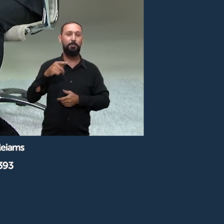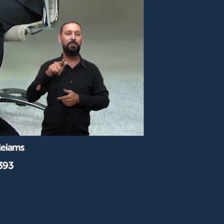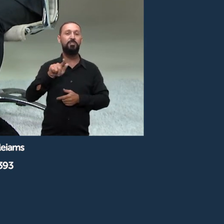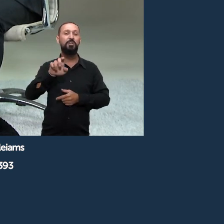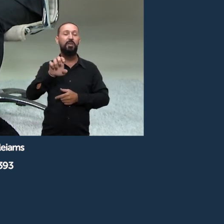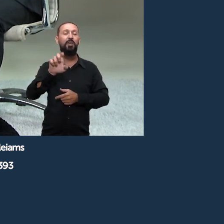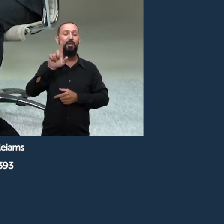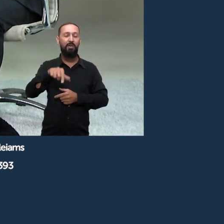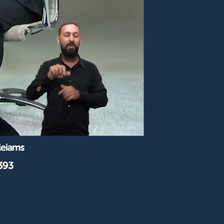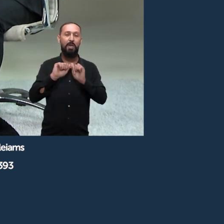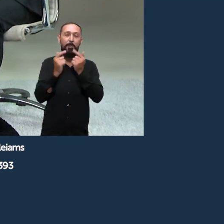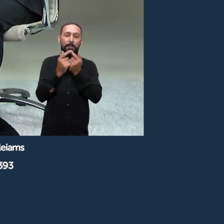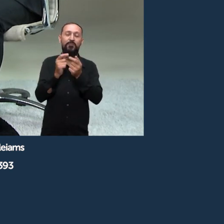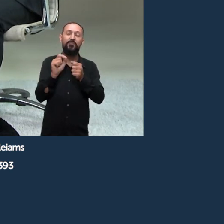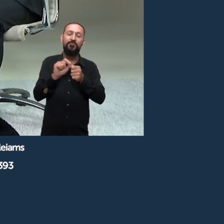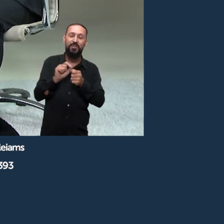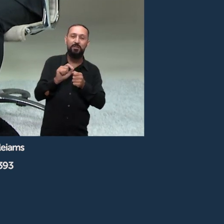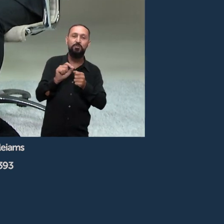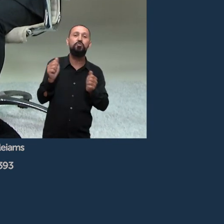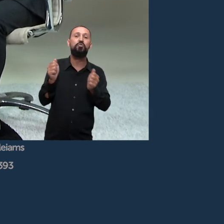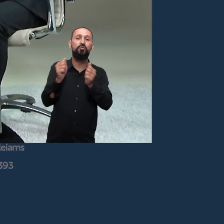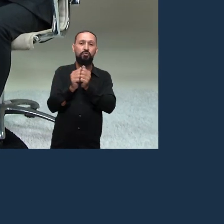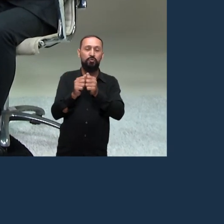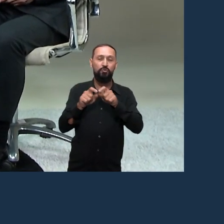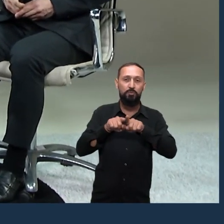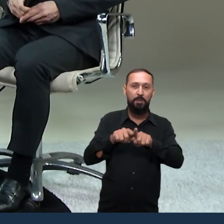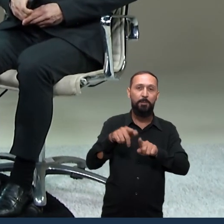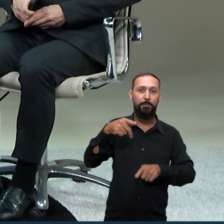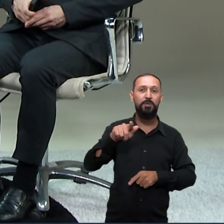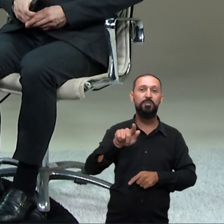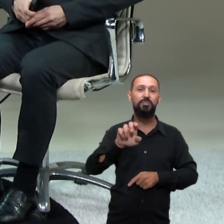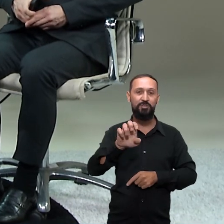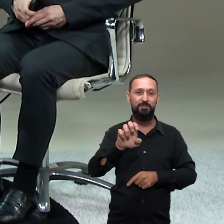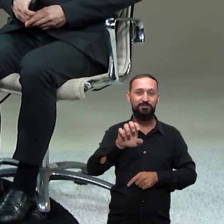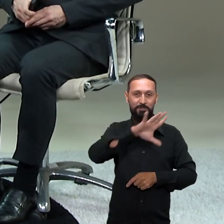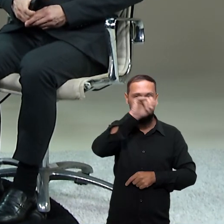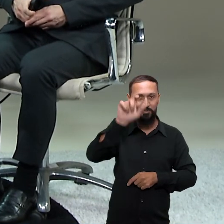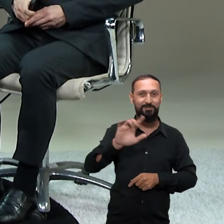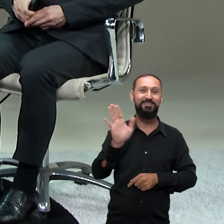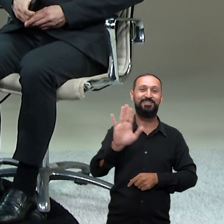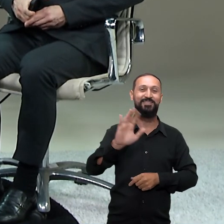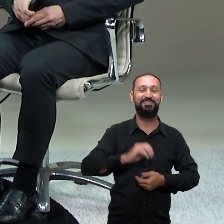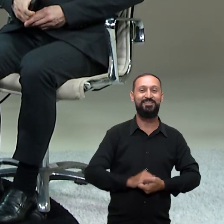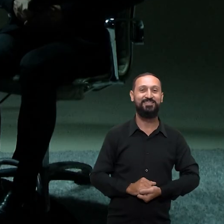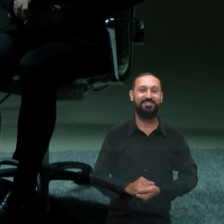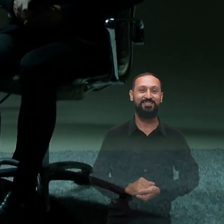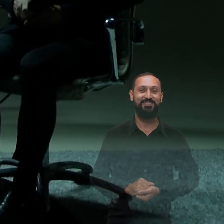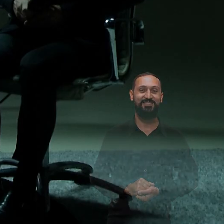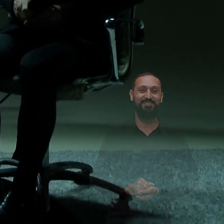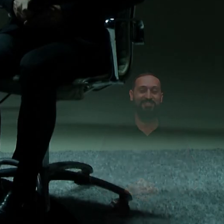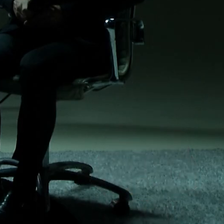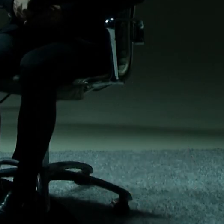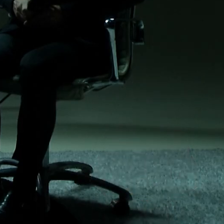uma produção da Assembleia Legislativa e da Procuradoria-Geral do Estado de Mato Grosso do Sul. Até a próxima!